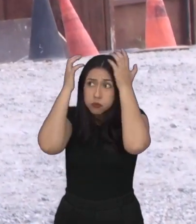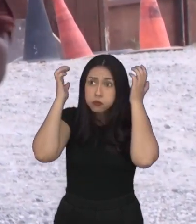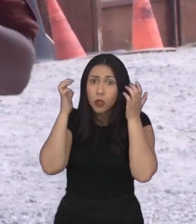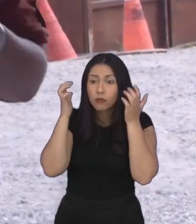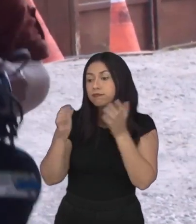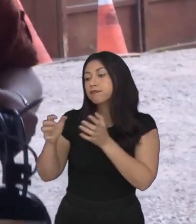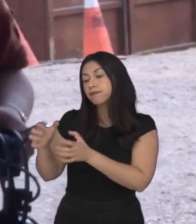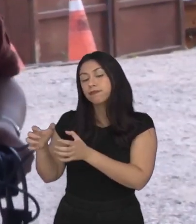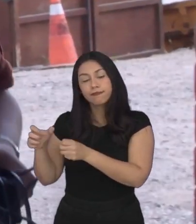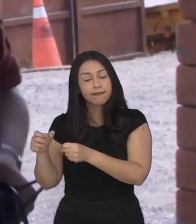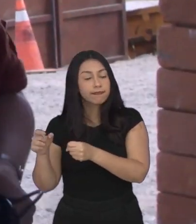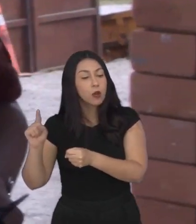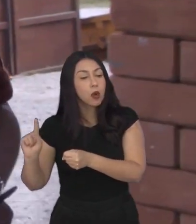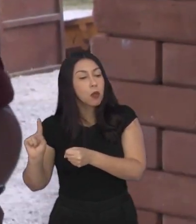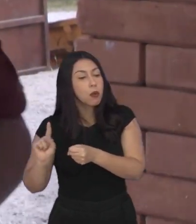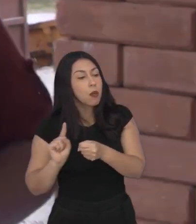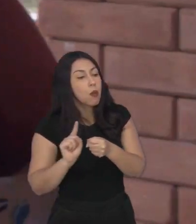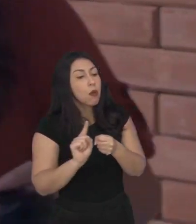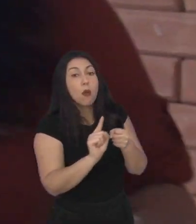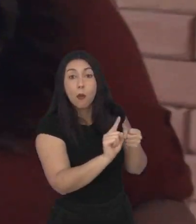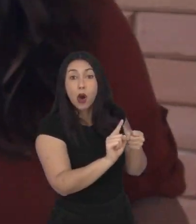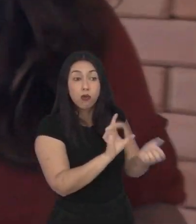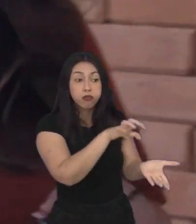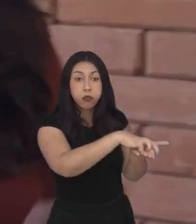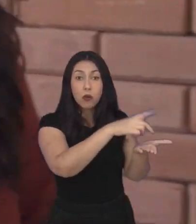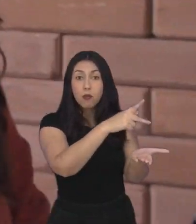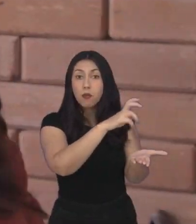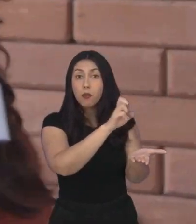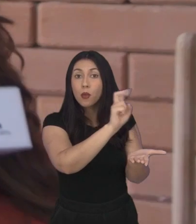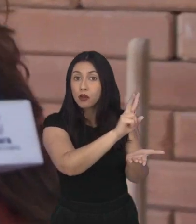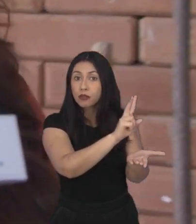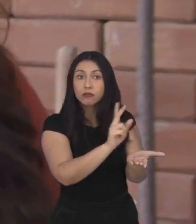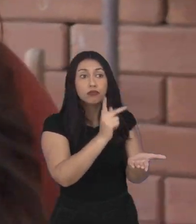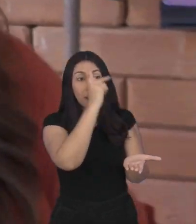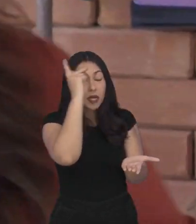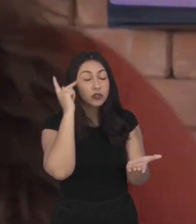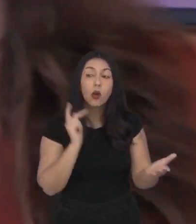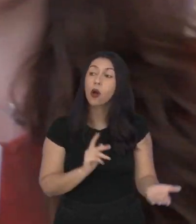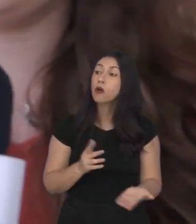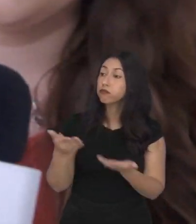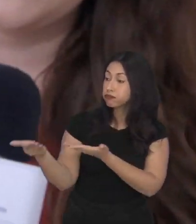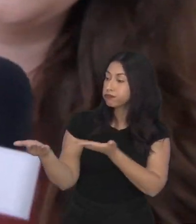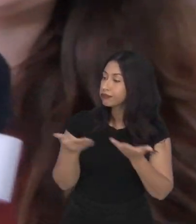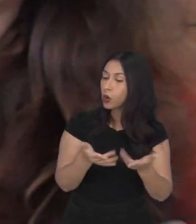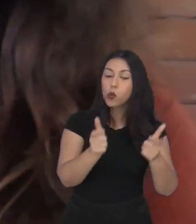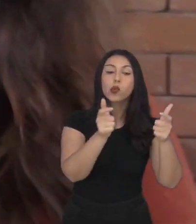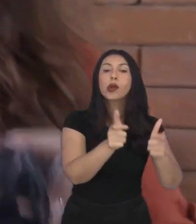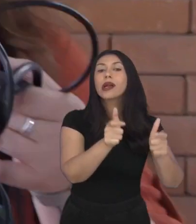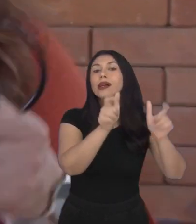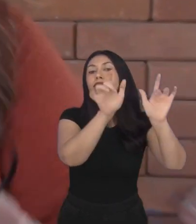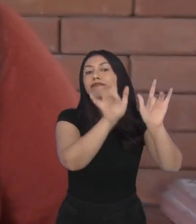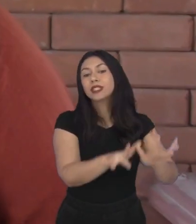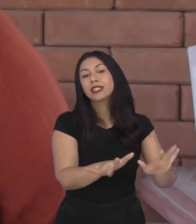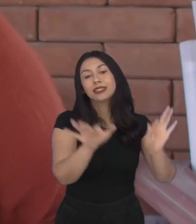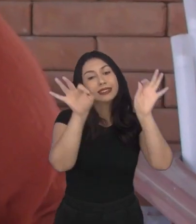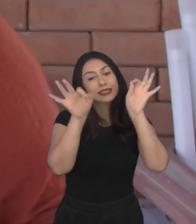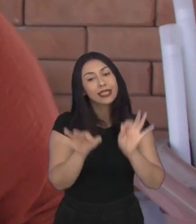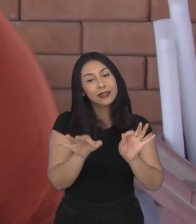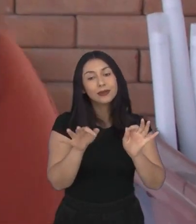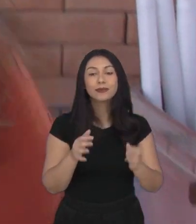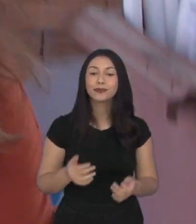são diagnosticados por ano com leucemia, que pode se manifestar de forma aguda ou crônica. A leucemia